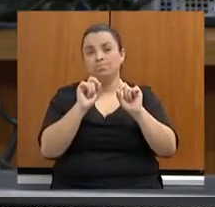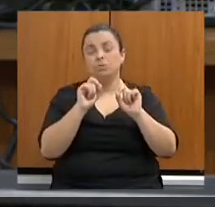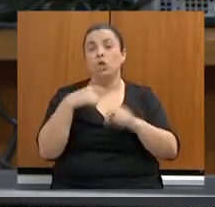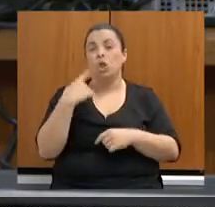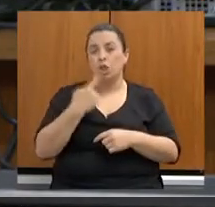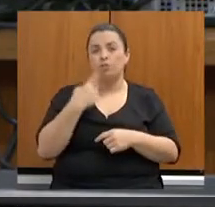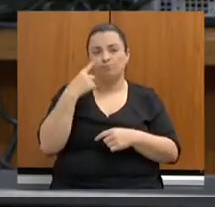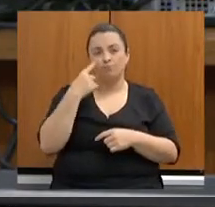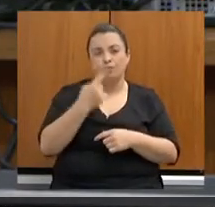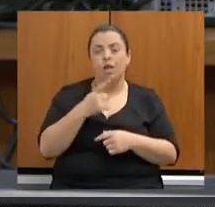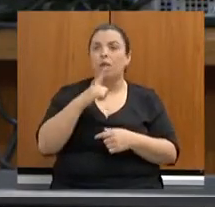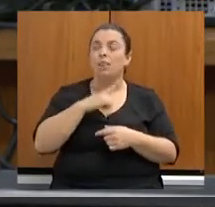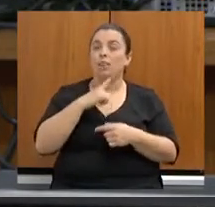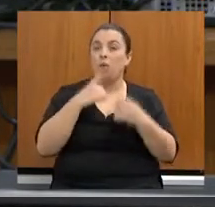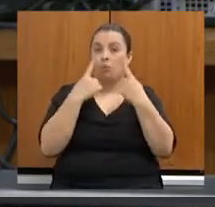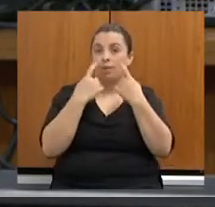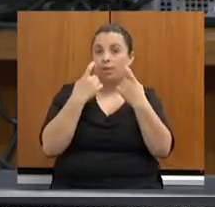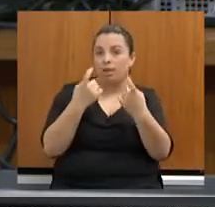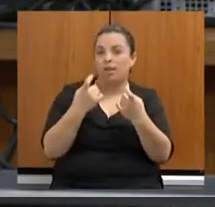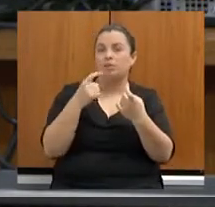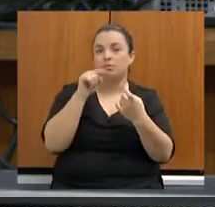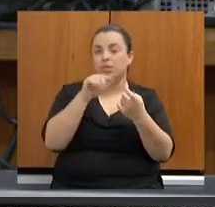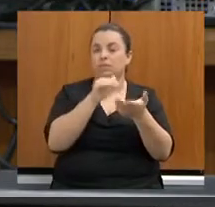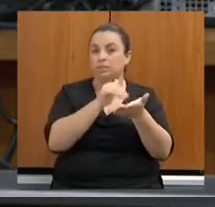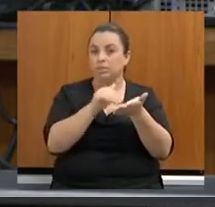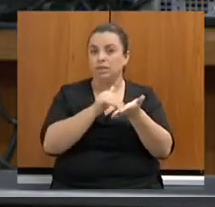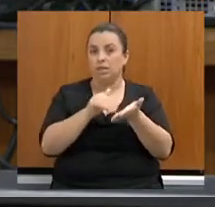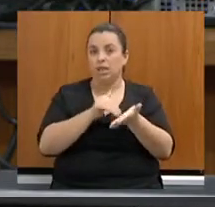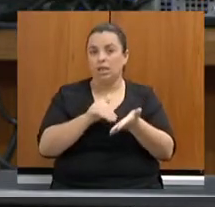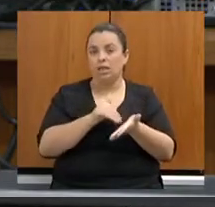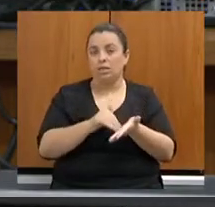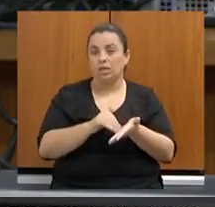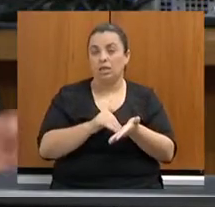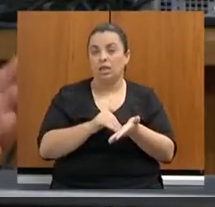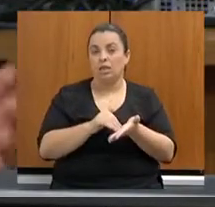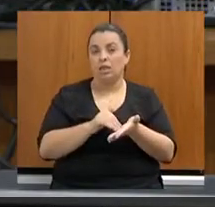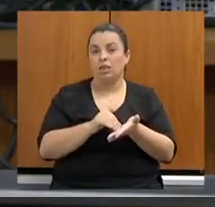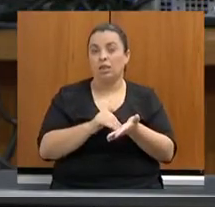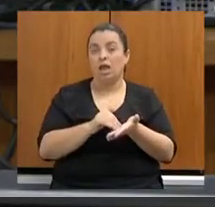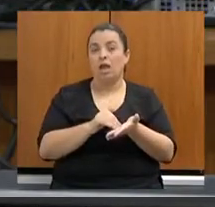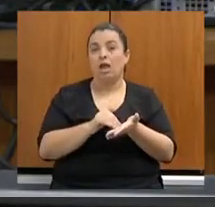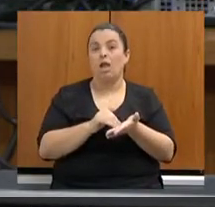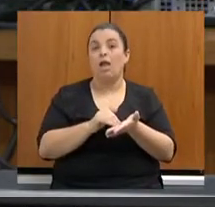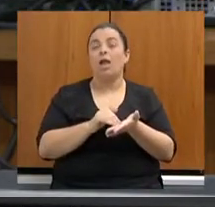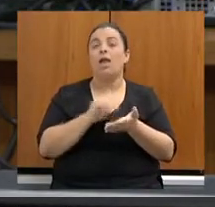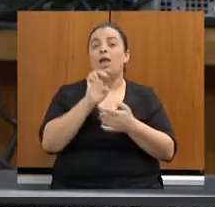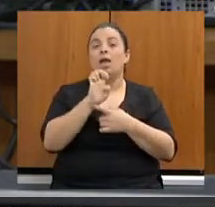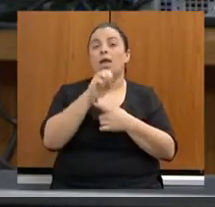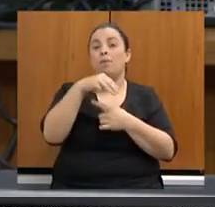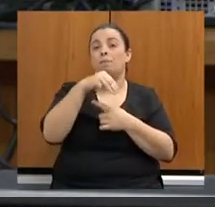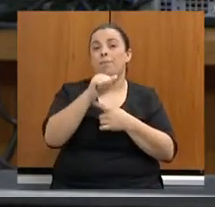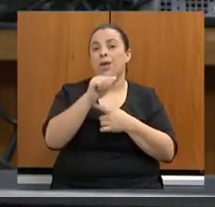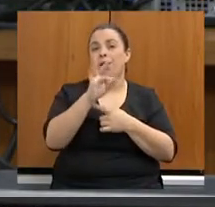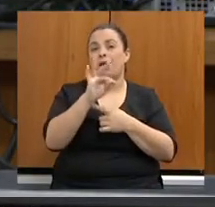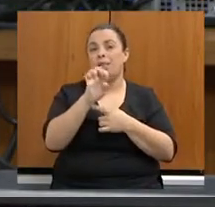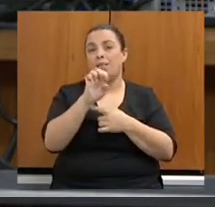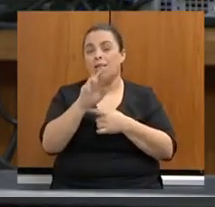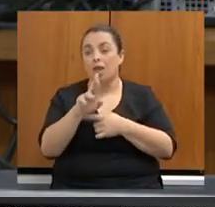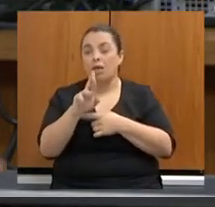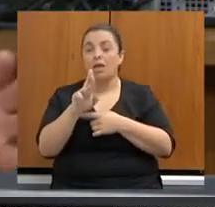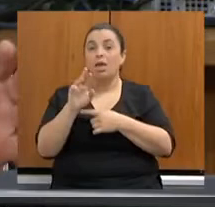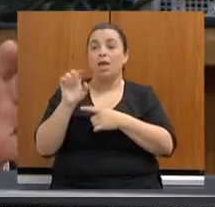interesse o parte da secretaria e na unificação de manter o EPAMIG